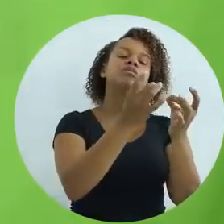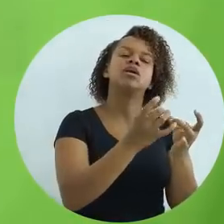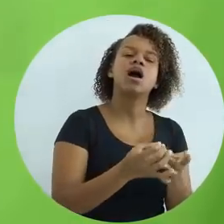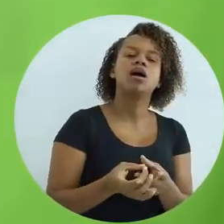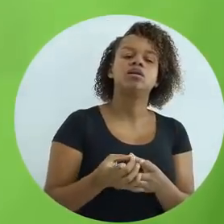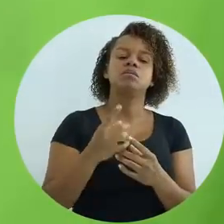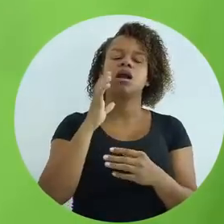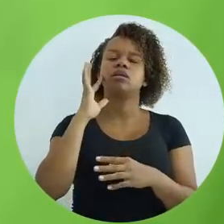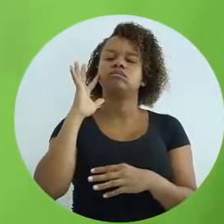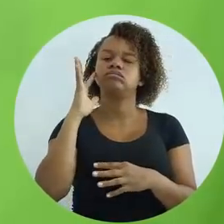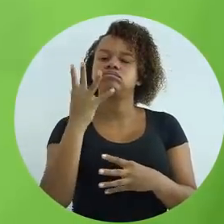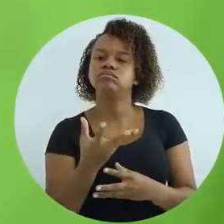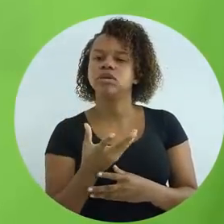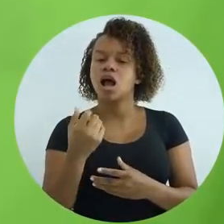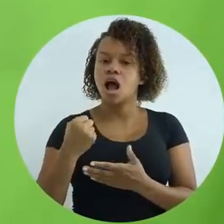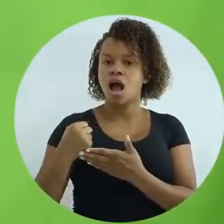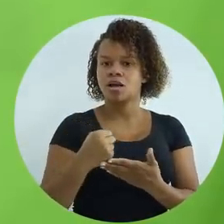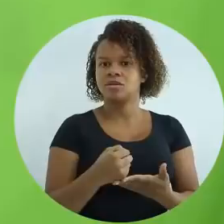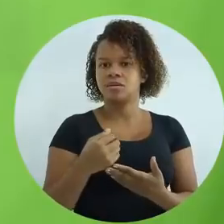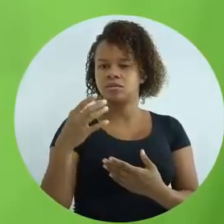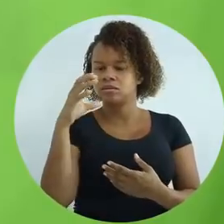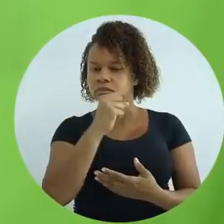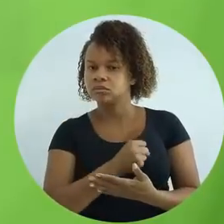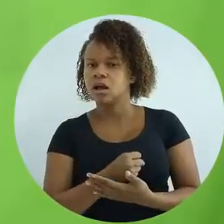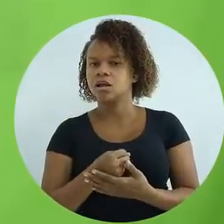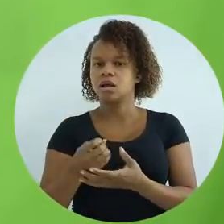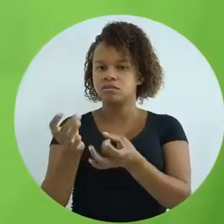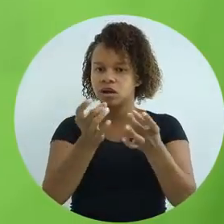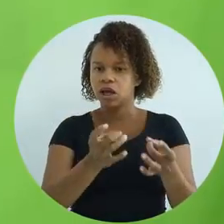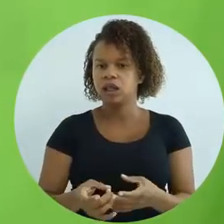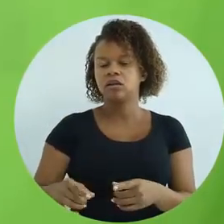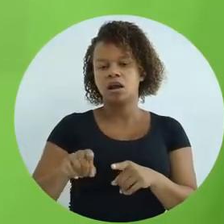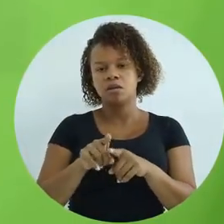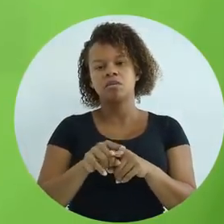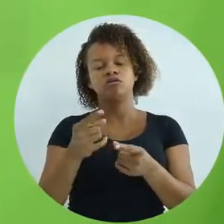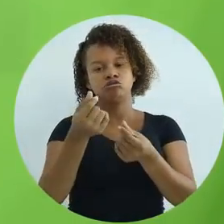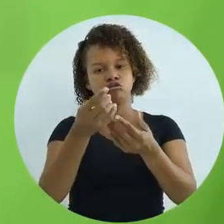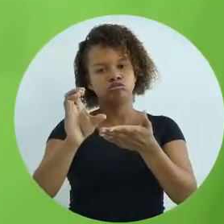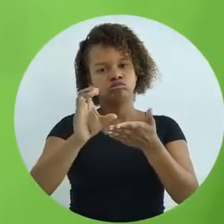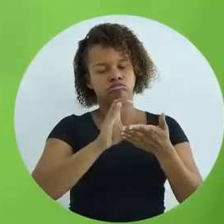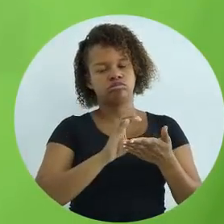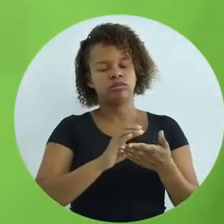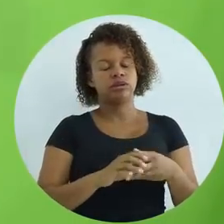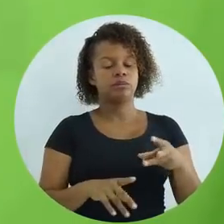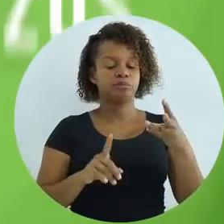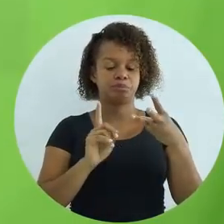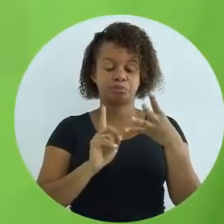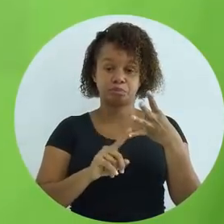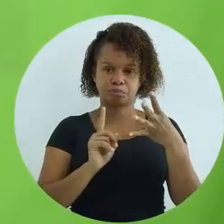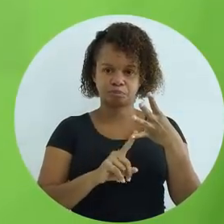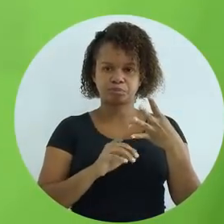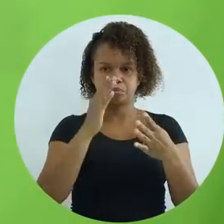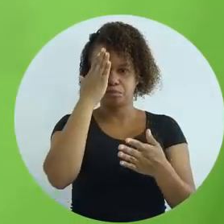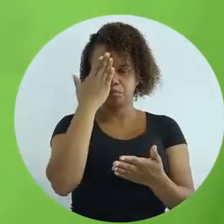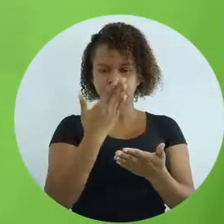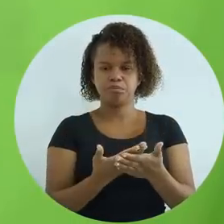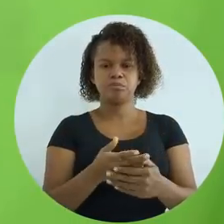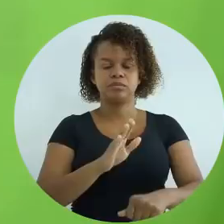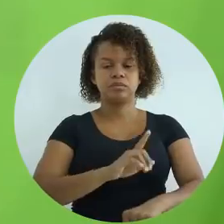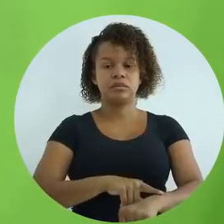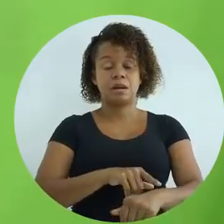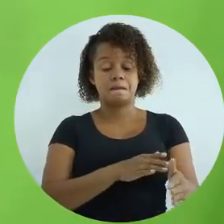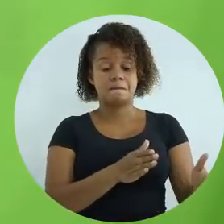para ter benefícios na sua produção, no seu processo de vendas e faturamento. O quarto princípio é a promessa de